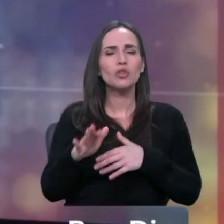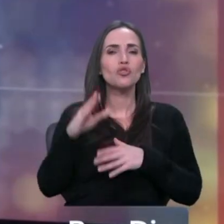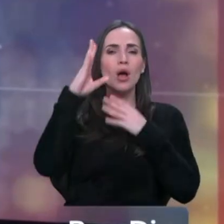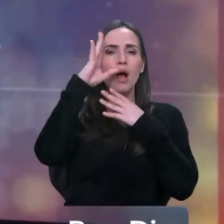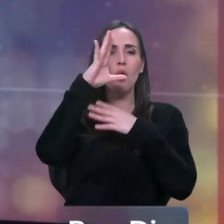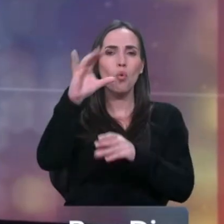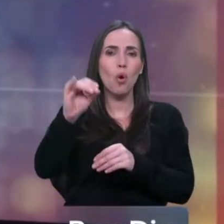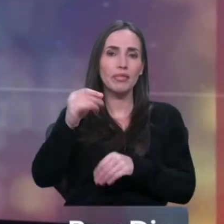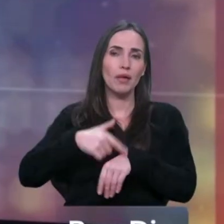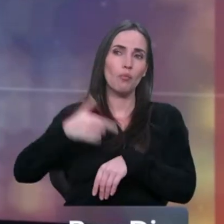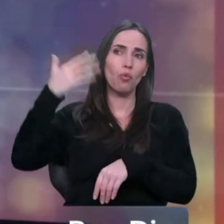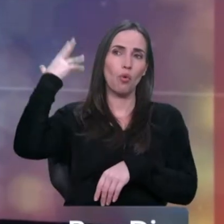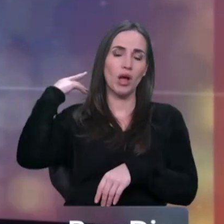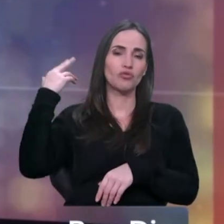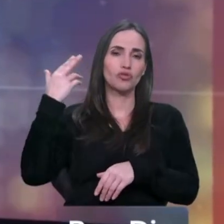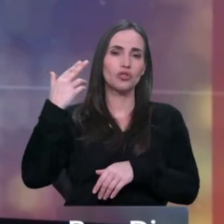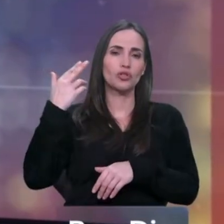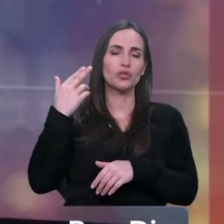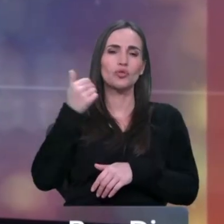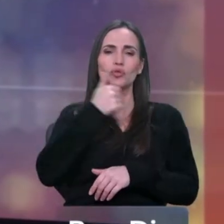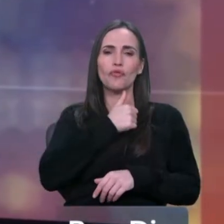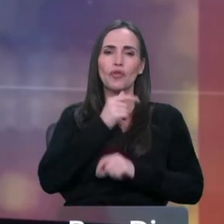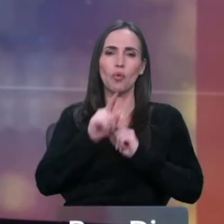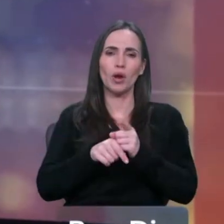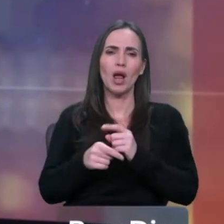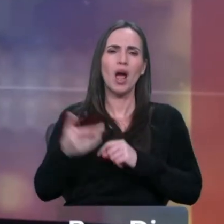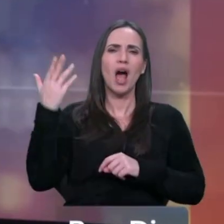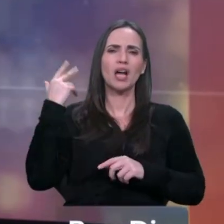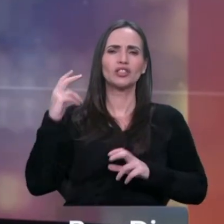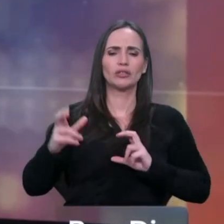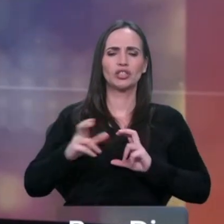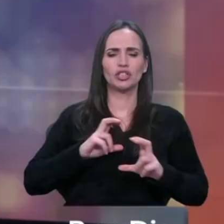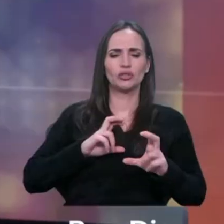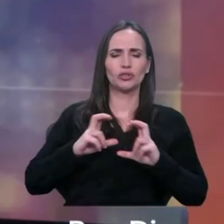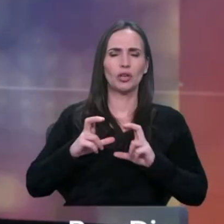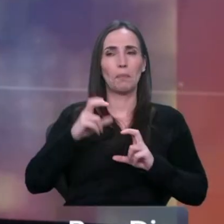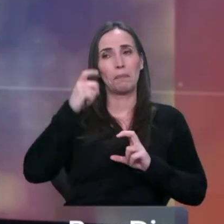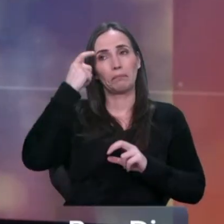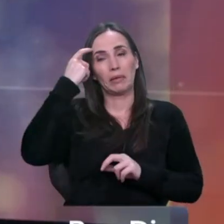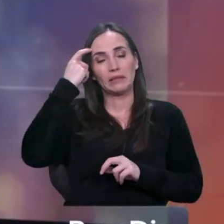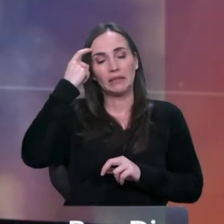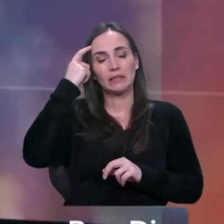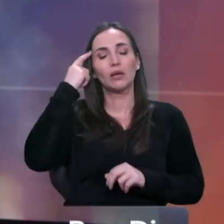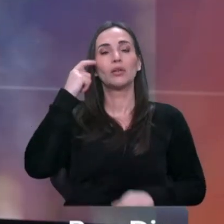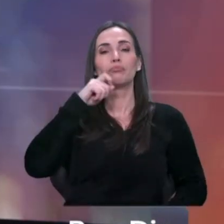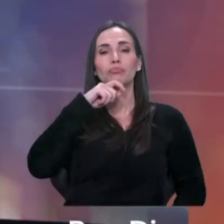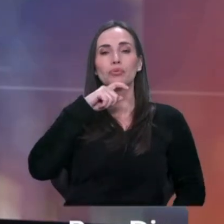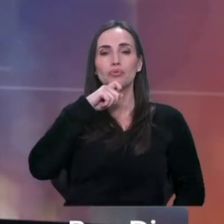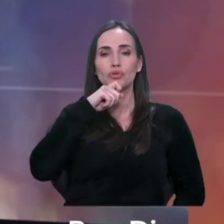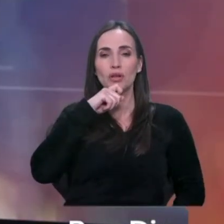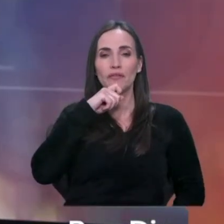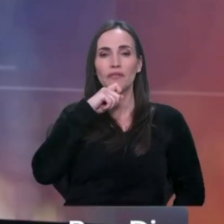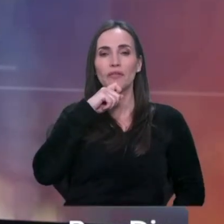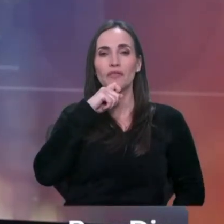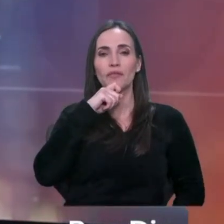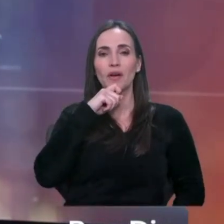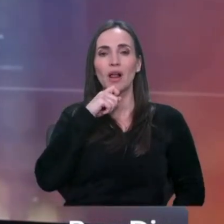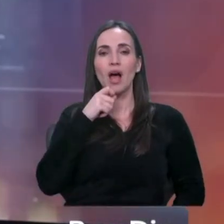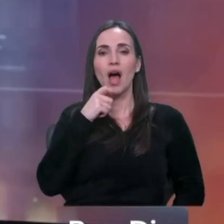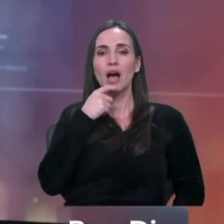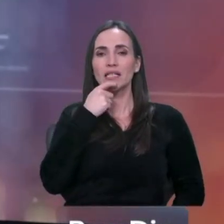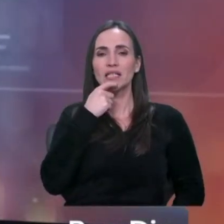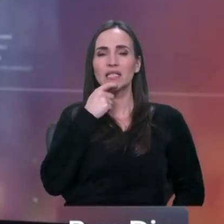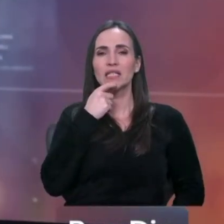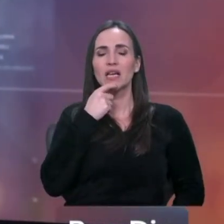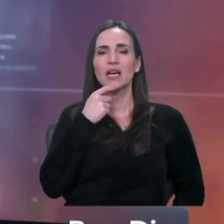seus primeiros tempos, o reinado dos dinossauros no nosso planeta pensa-se que terá tido uma forte contribuição devido a um choque de um